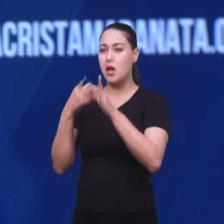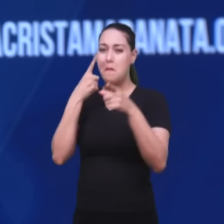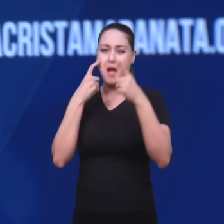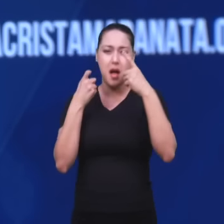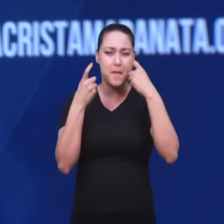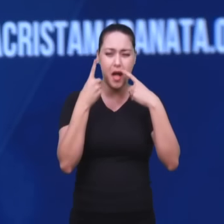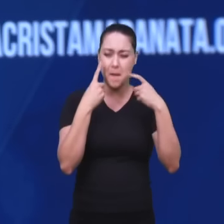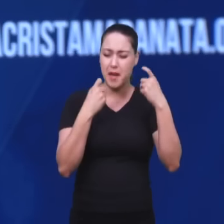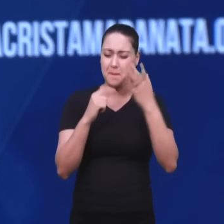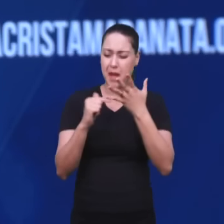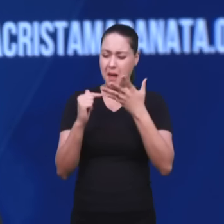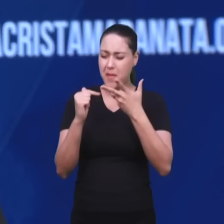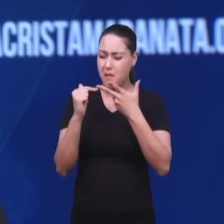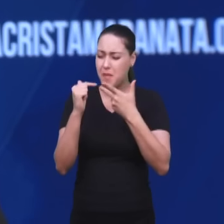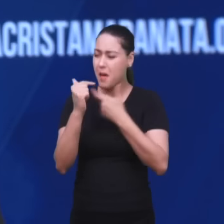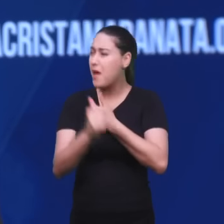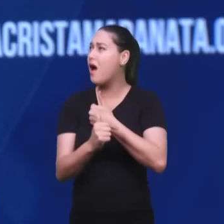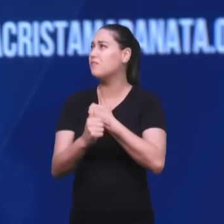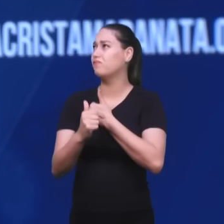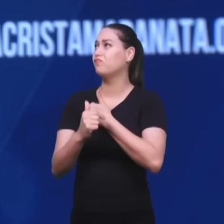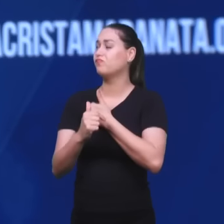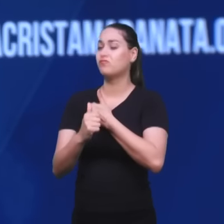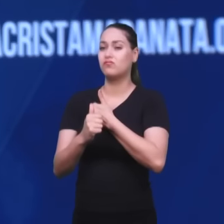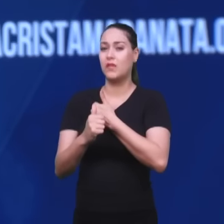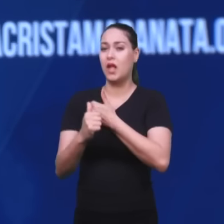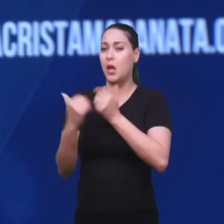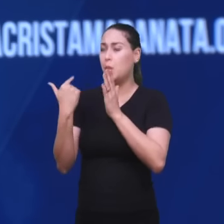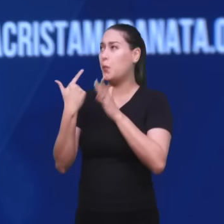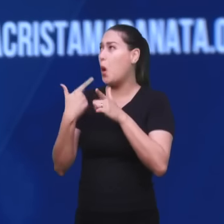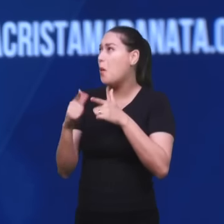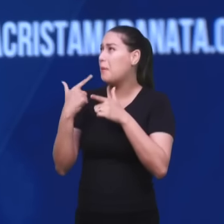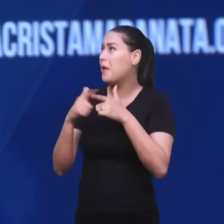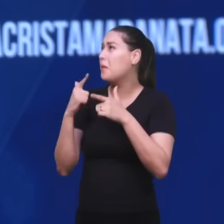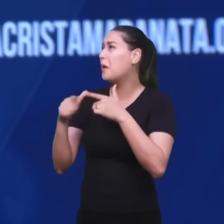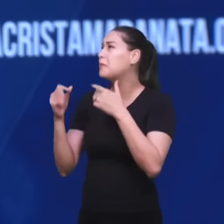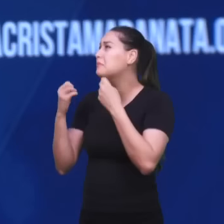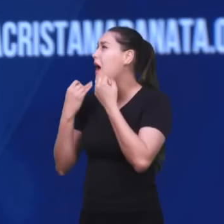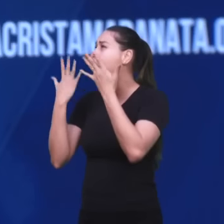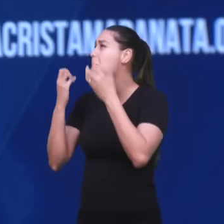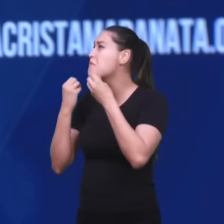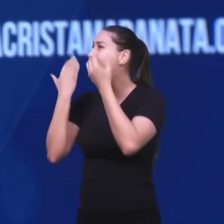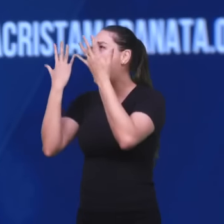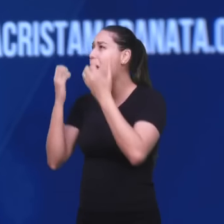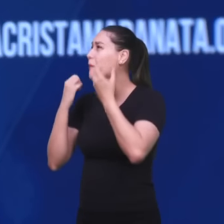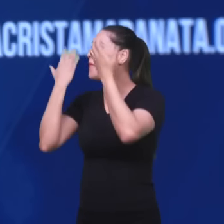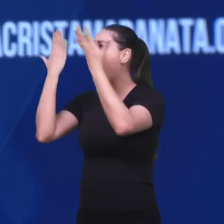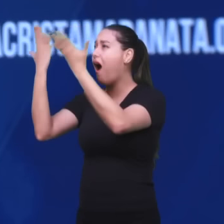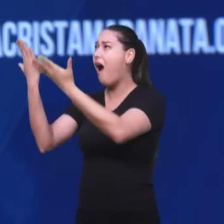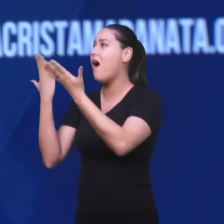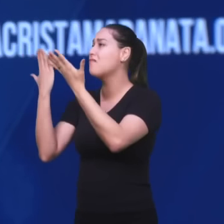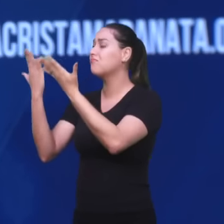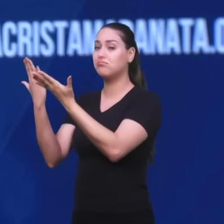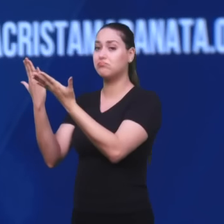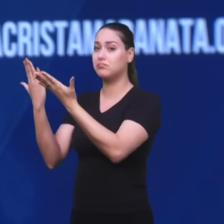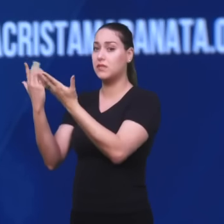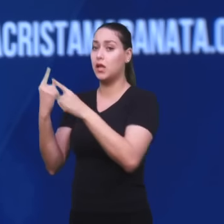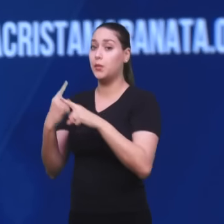questionamentos Os problemas Que ele estava passando Ele fala Senhor No caminho que eu estava